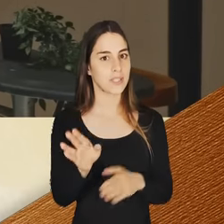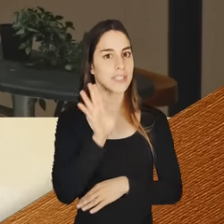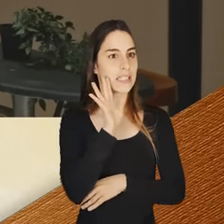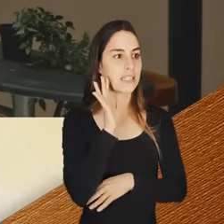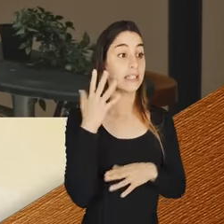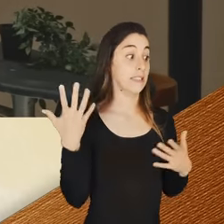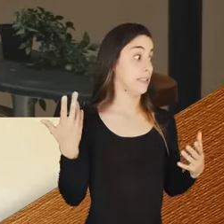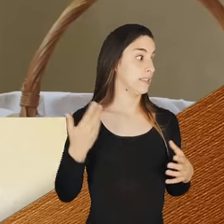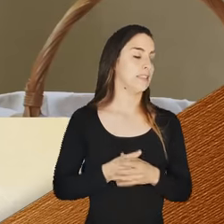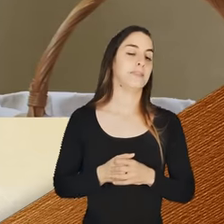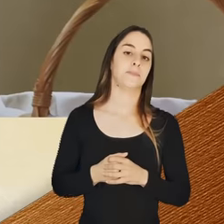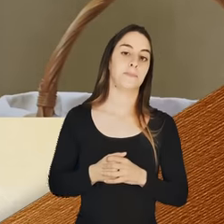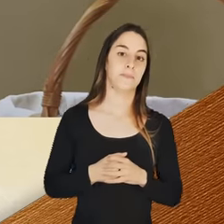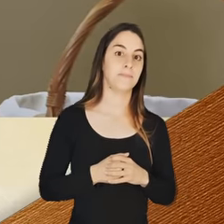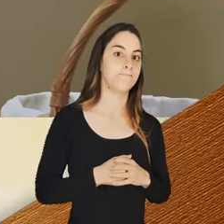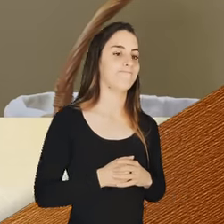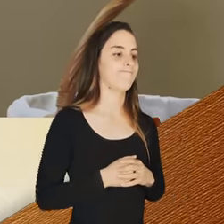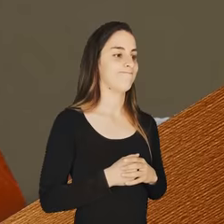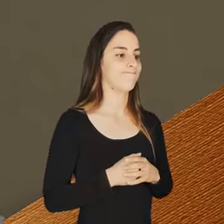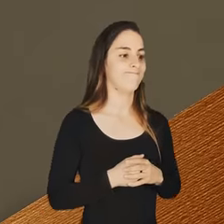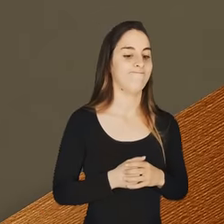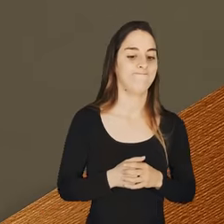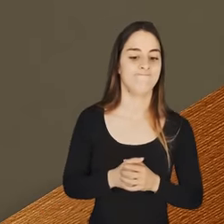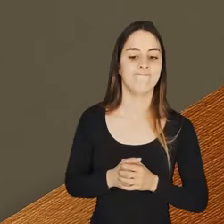vida. Não vais.